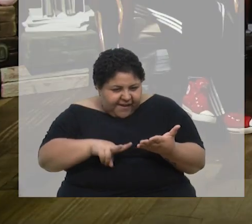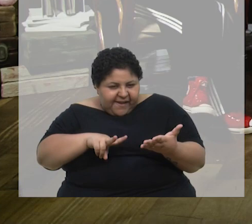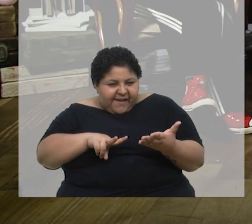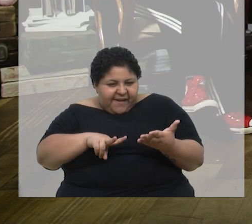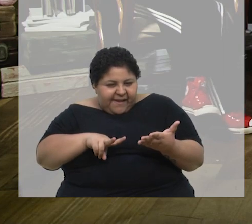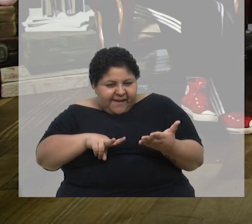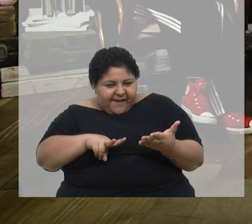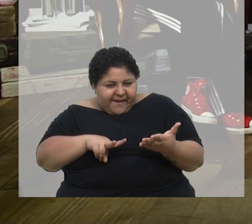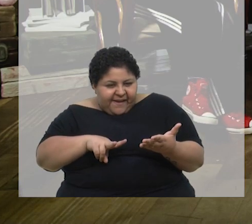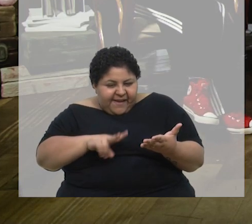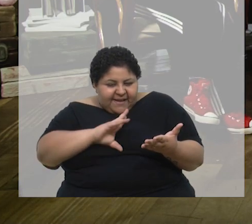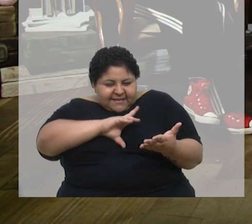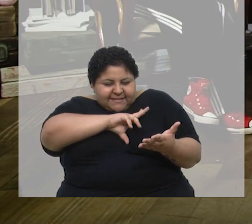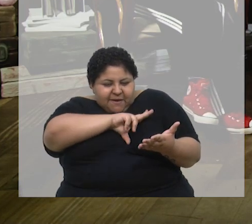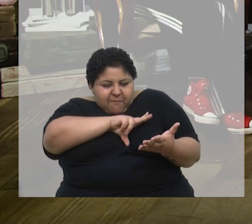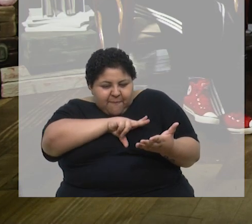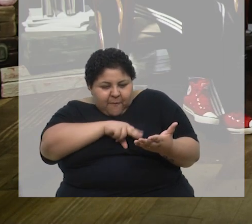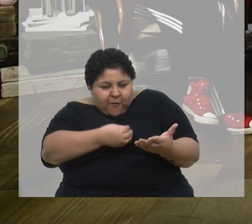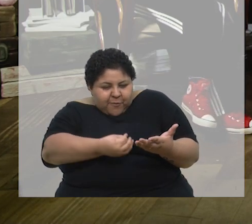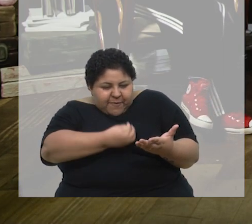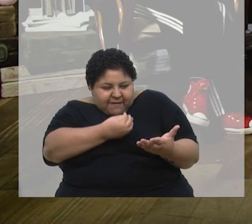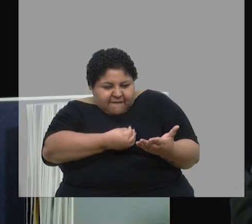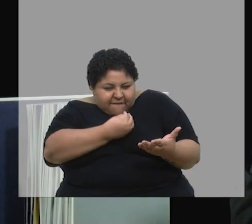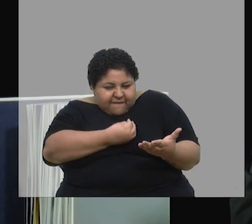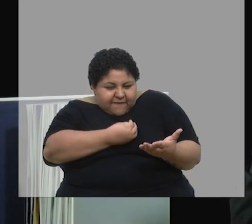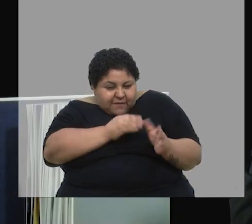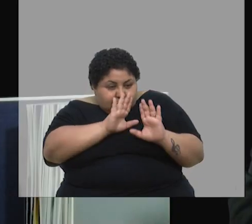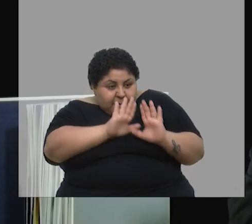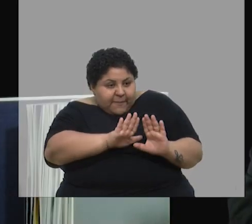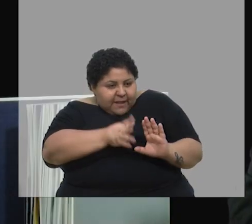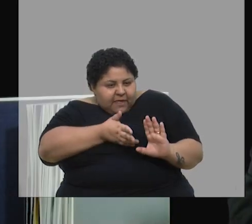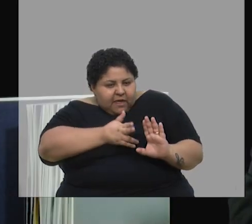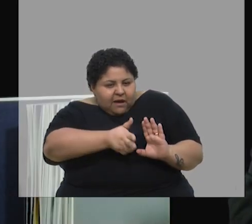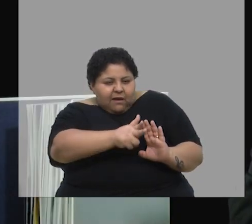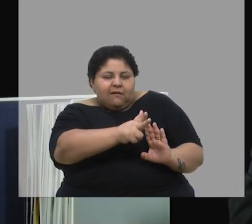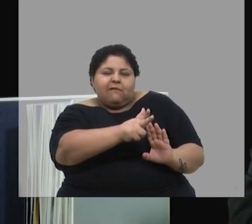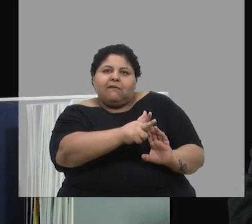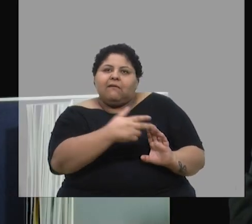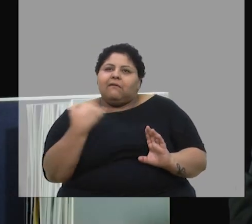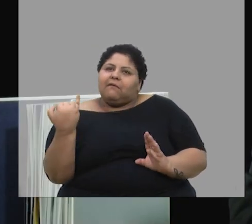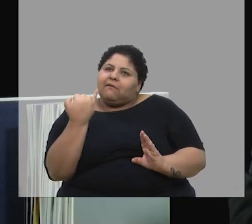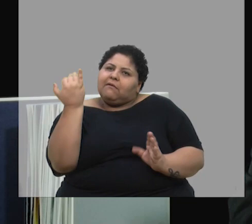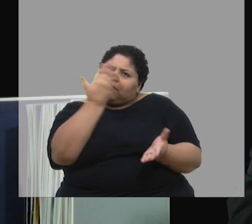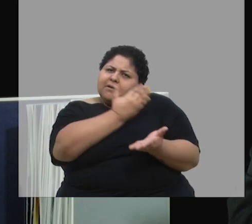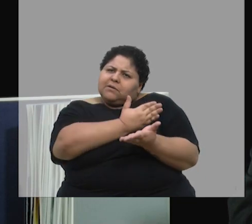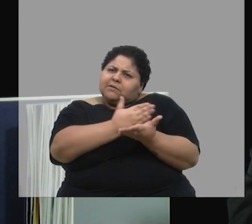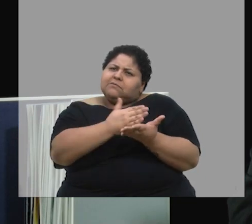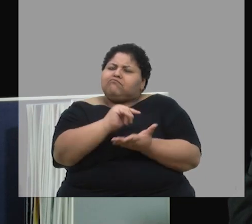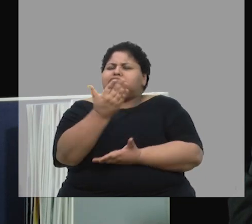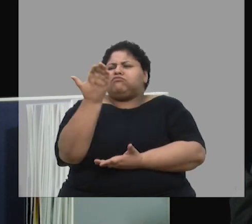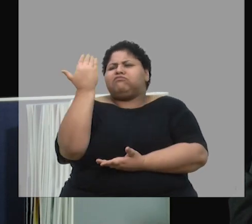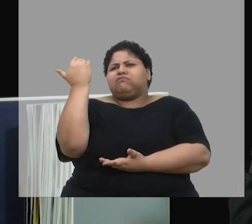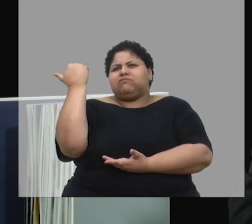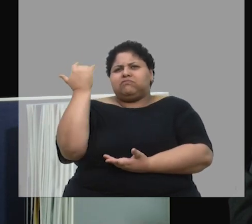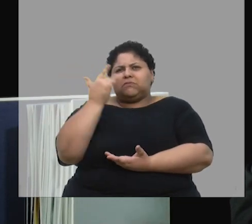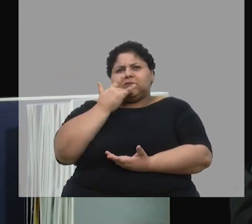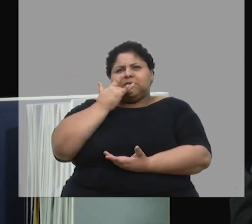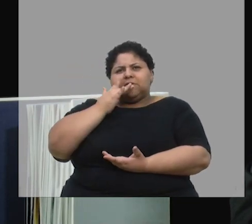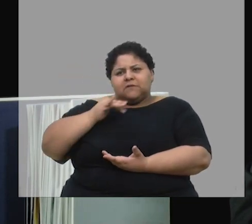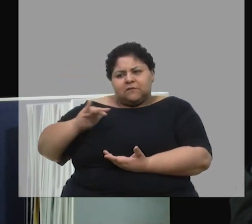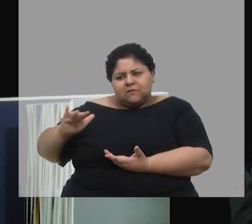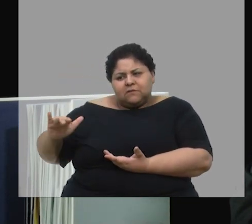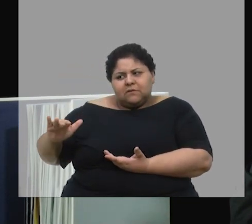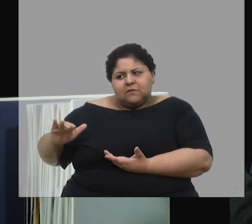esta leitura, isso vai permanecer pela vida leitora dela, né? Então, é importante se começar isso